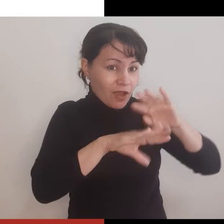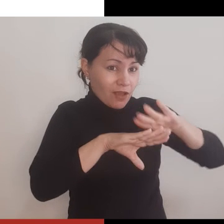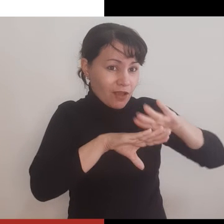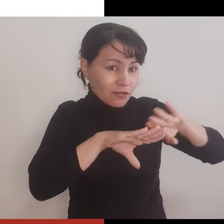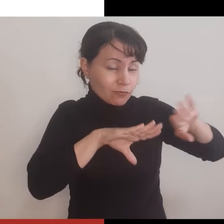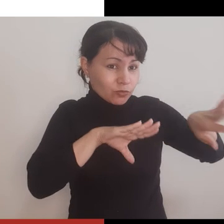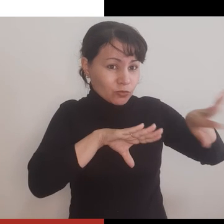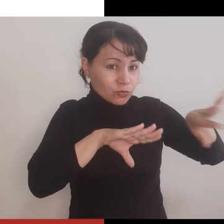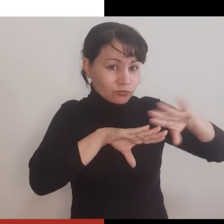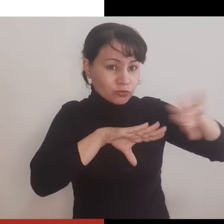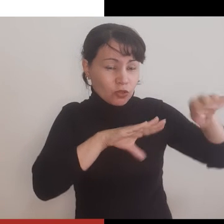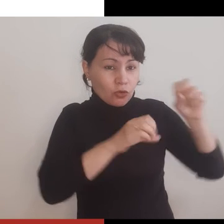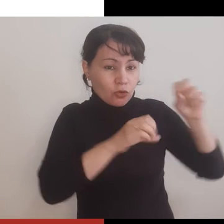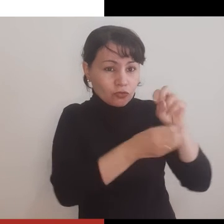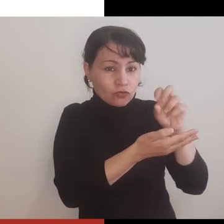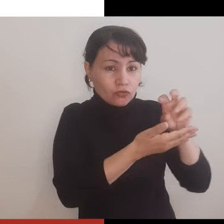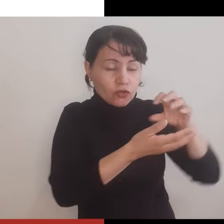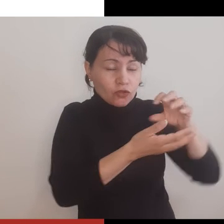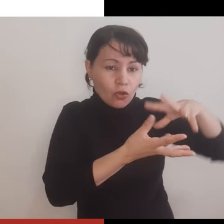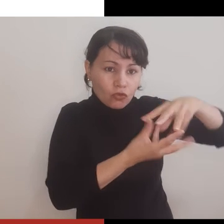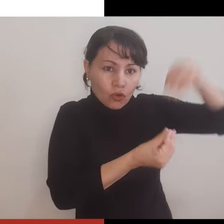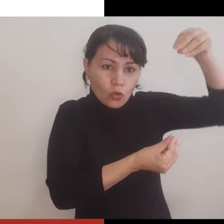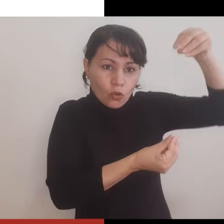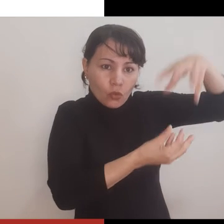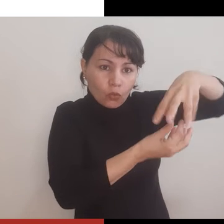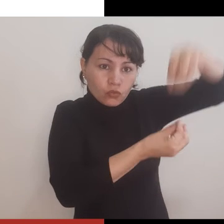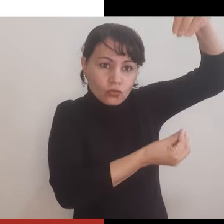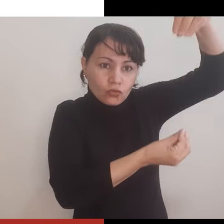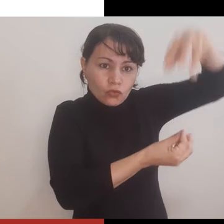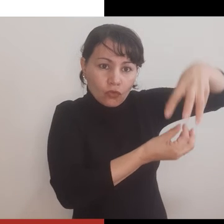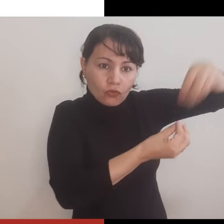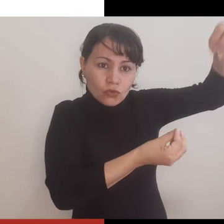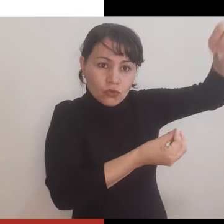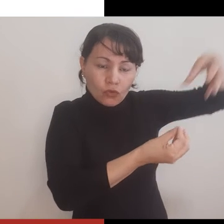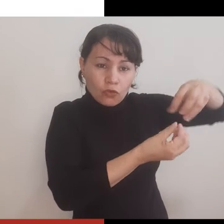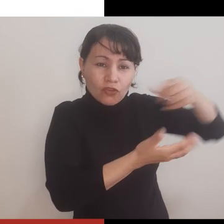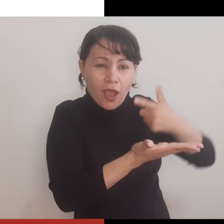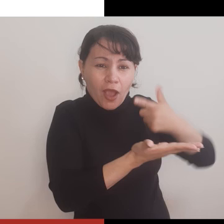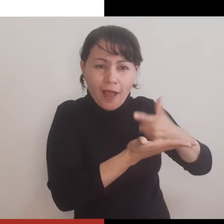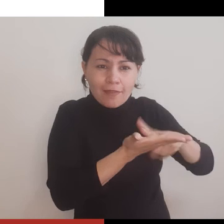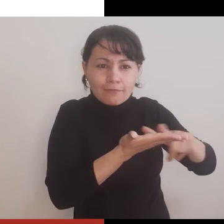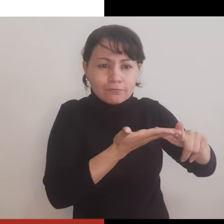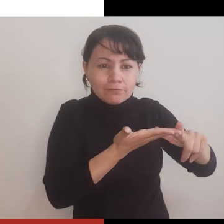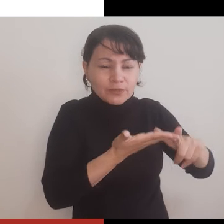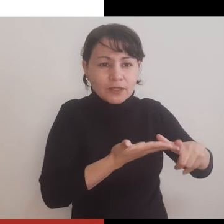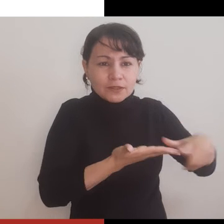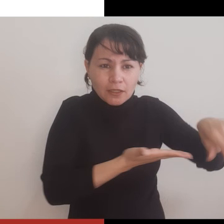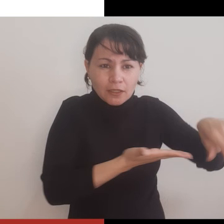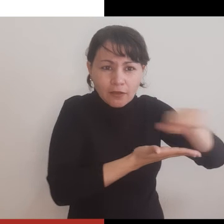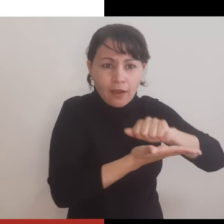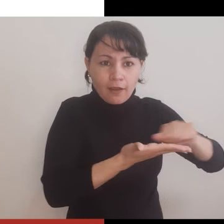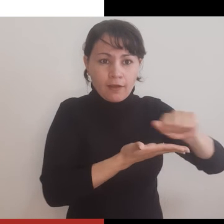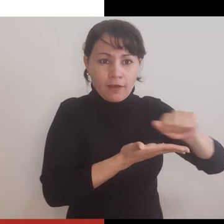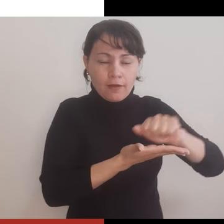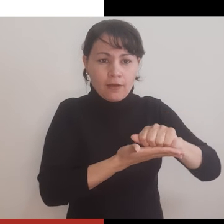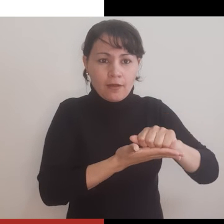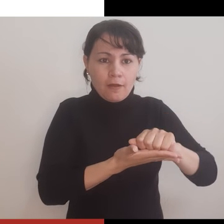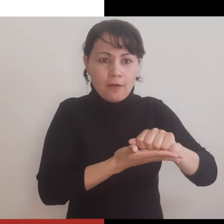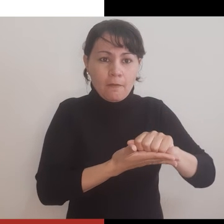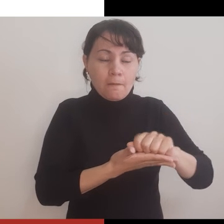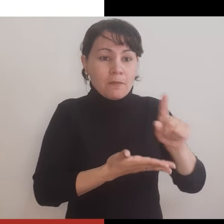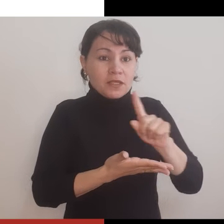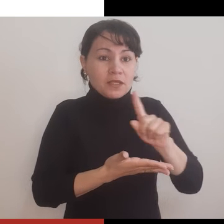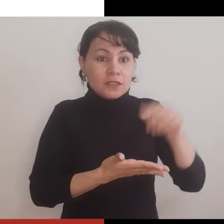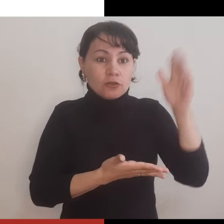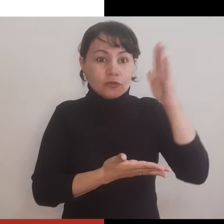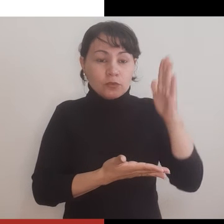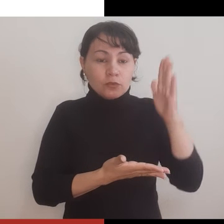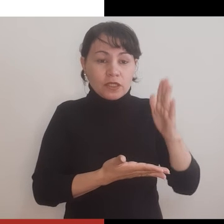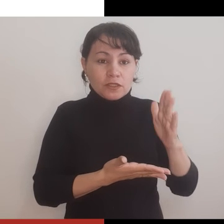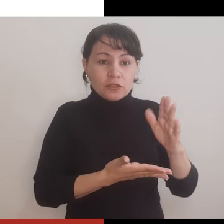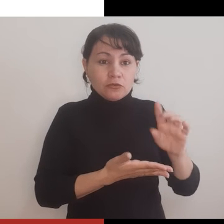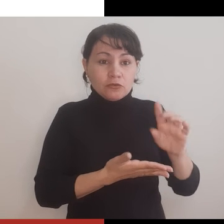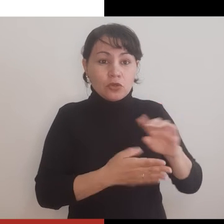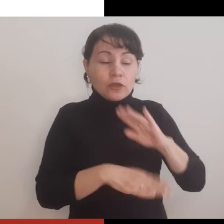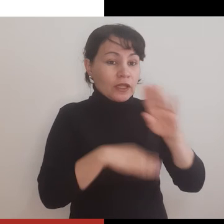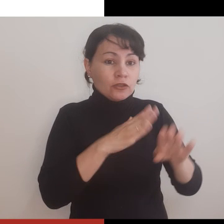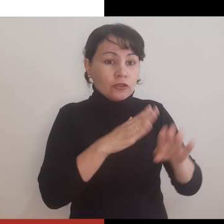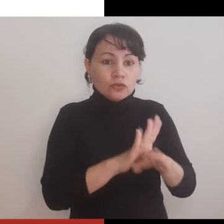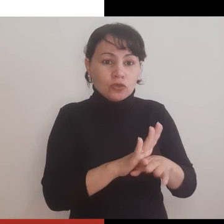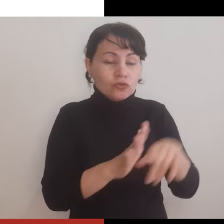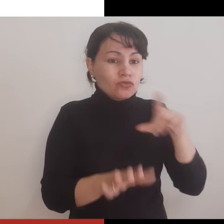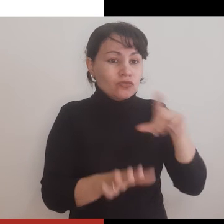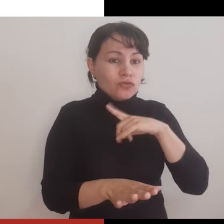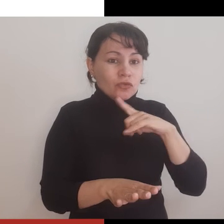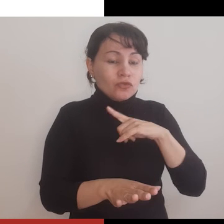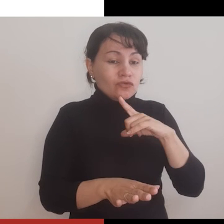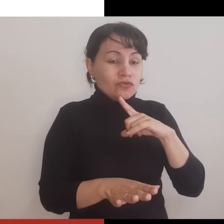micro-organismo, tanto no ar quanto nas superfícies, mas que, infelizmente, no Brasil, não são todos os hospitais que